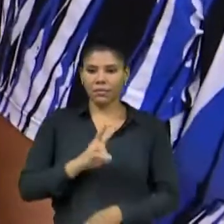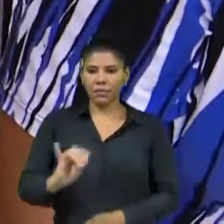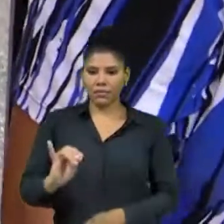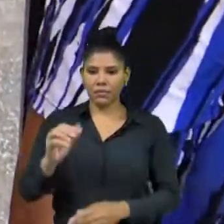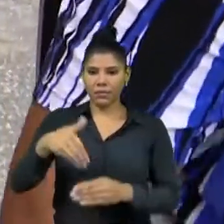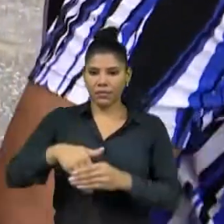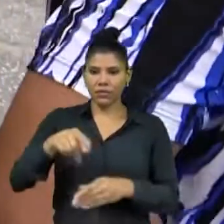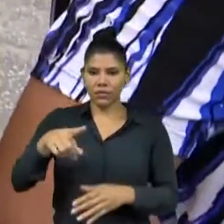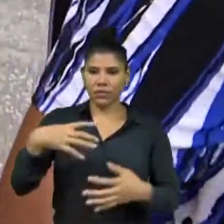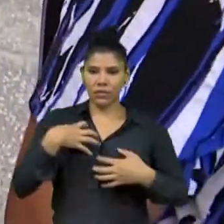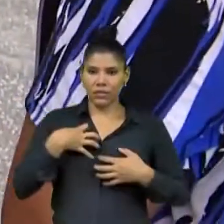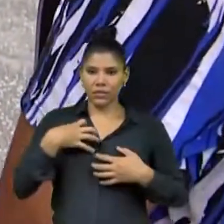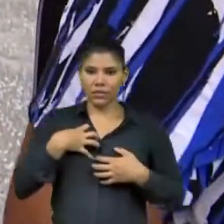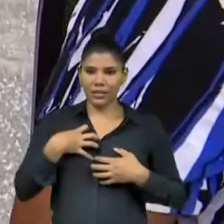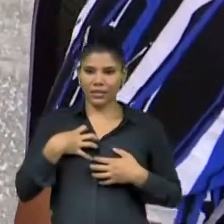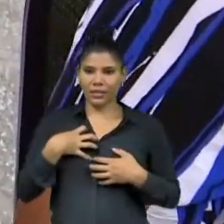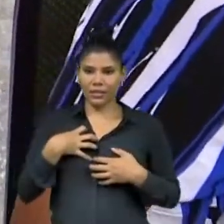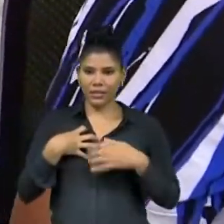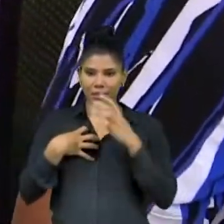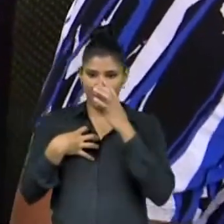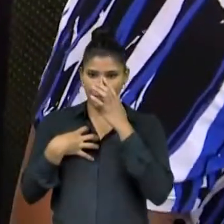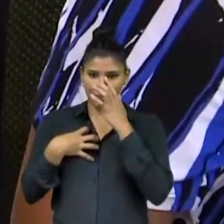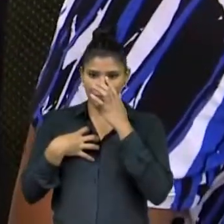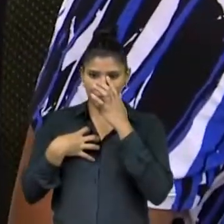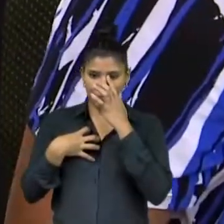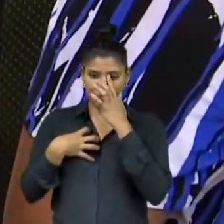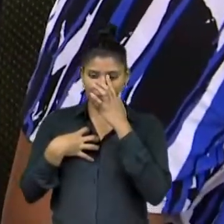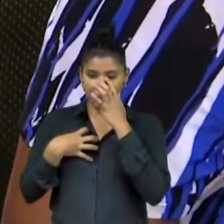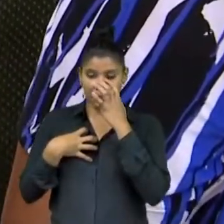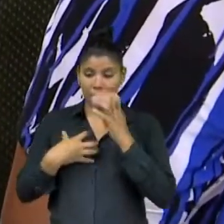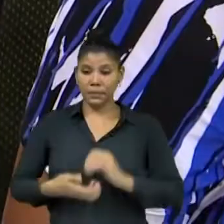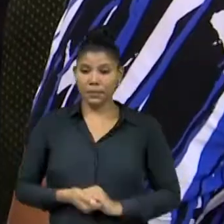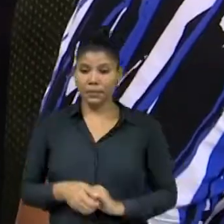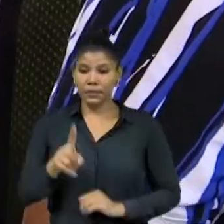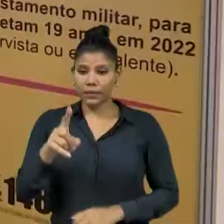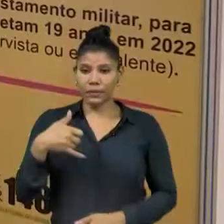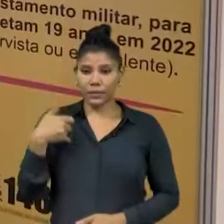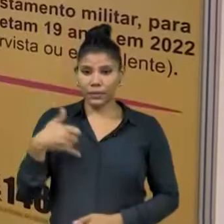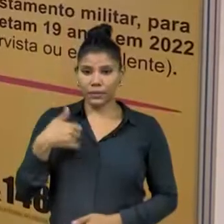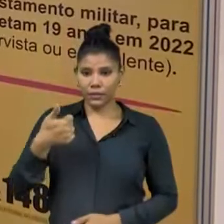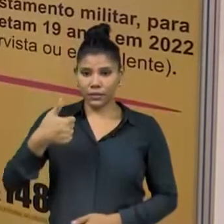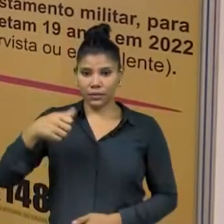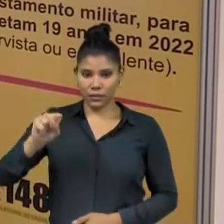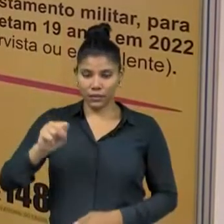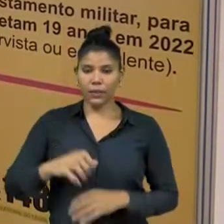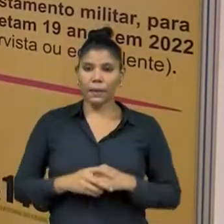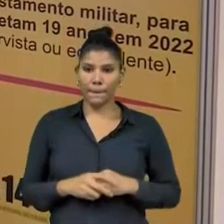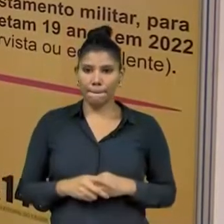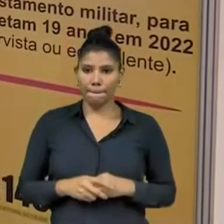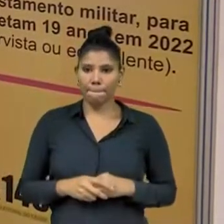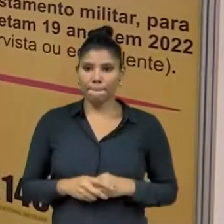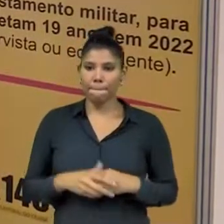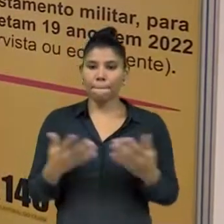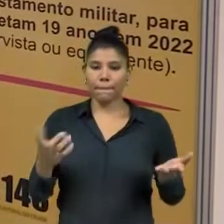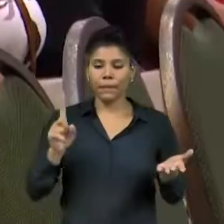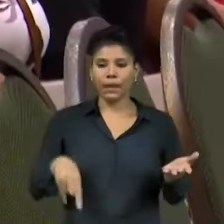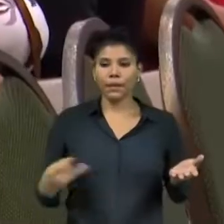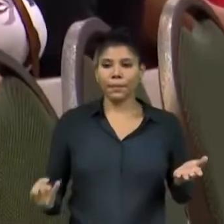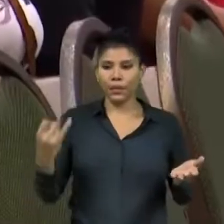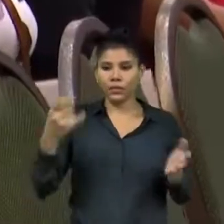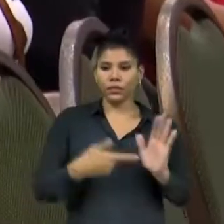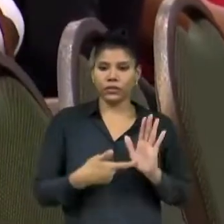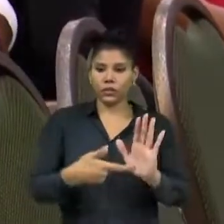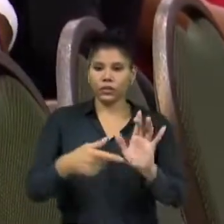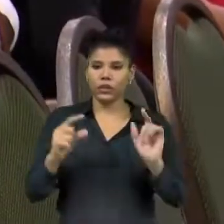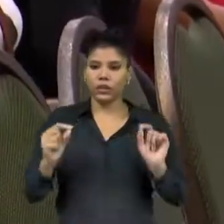ansiosa? Um pouquinho, né? Isso. Tem quantos anos? 18. É importante destacar que quem estiver com o